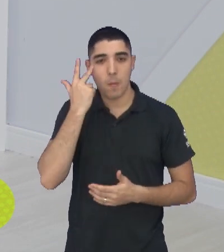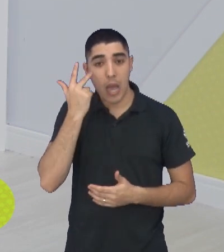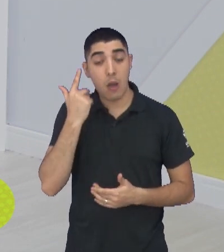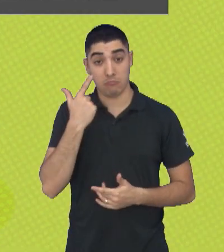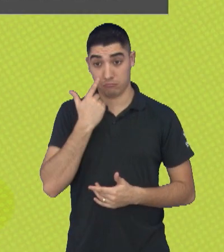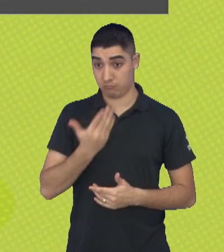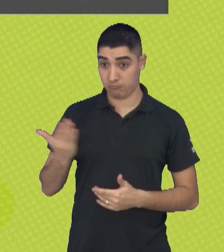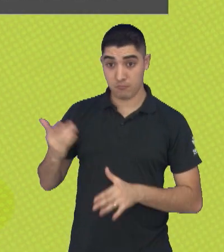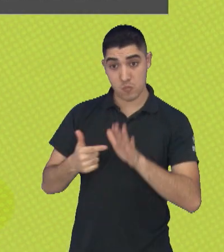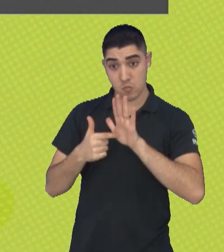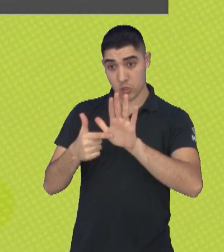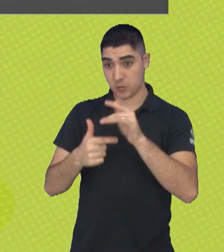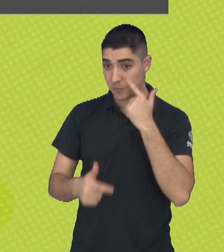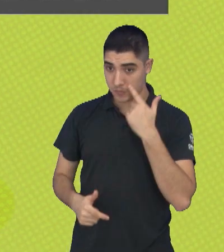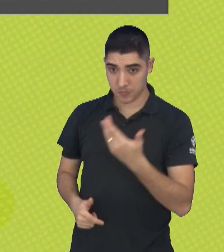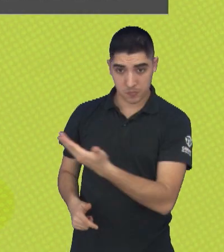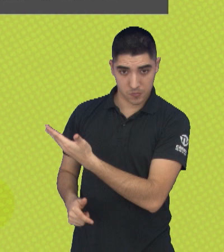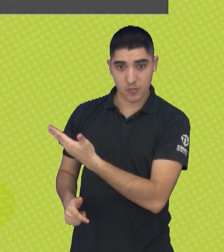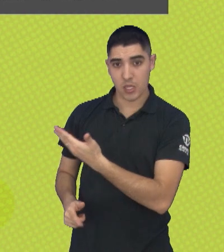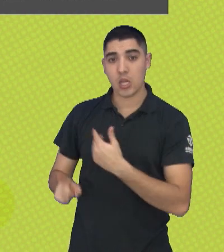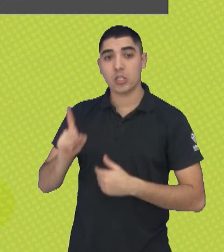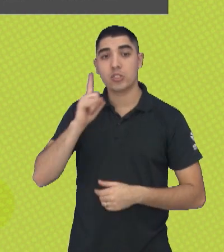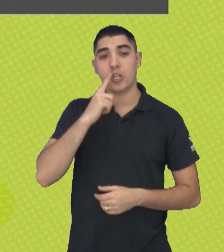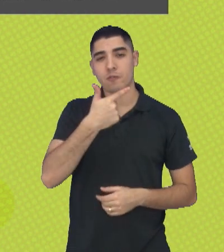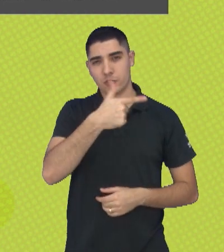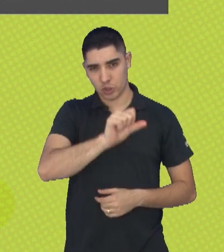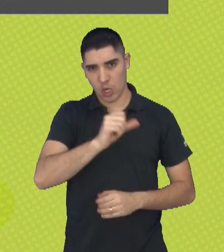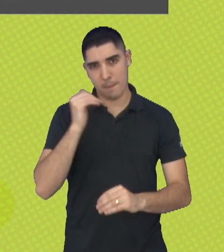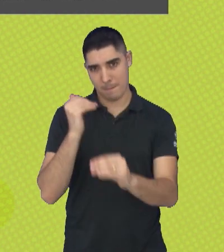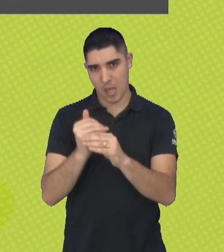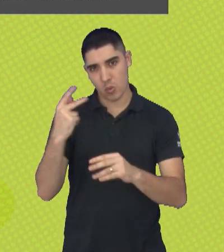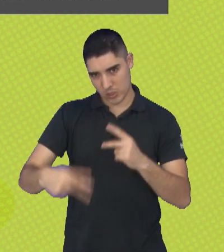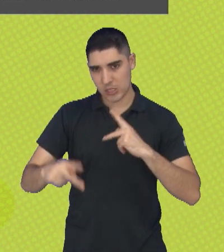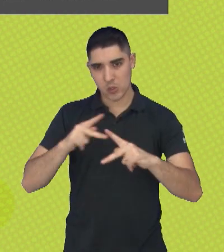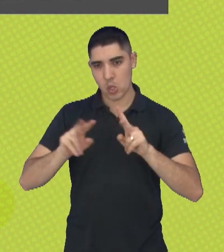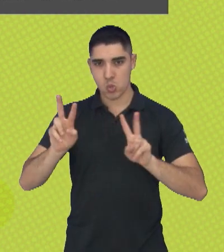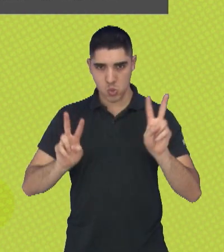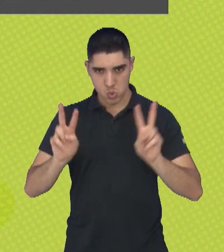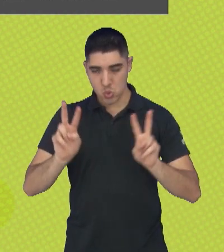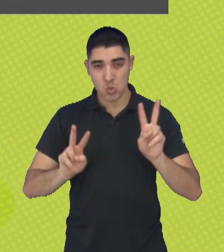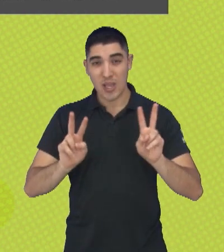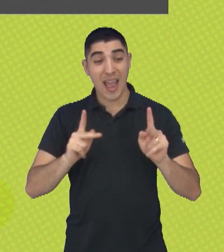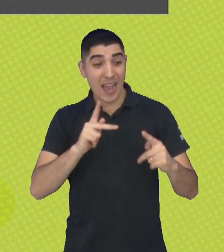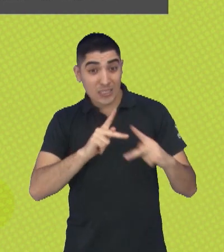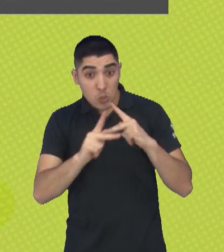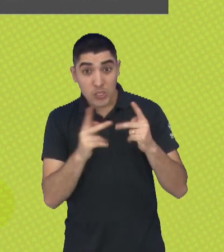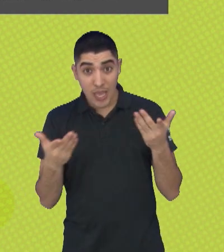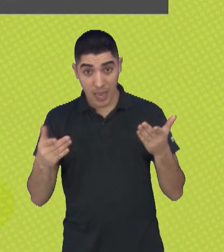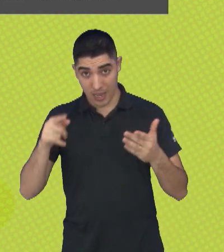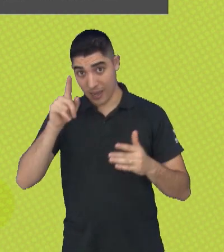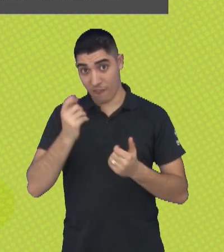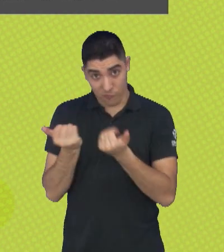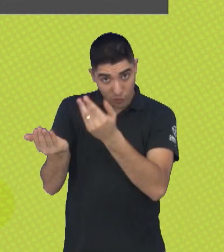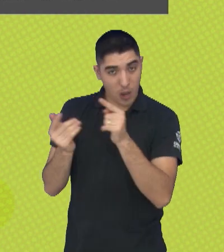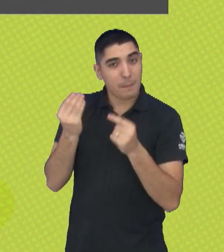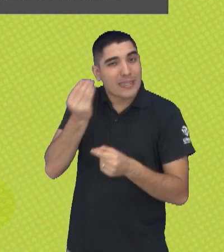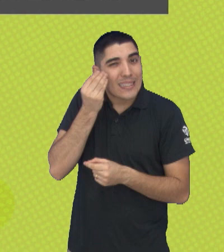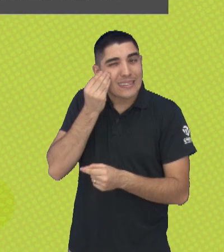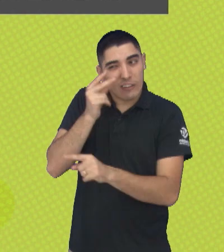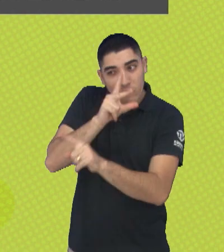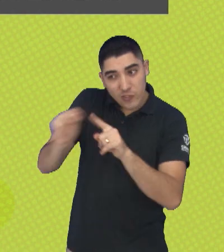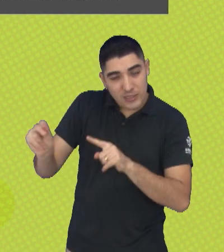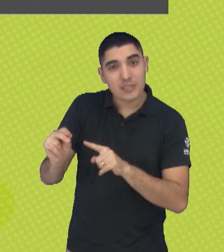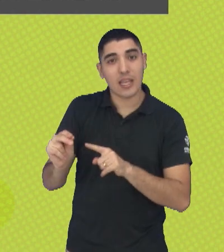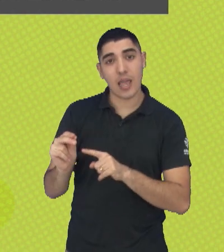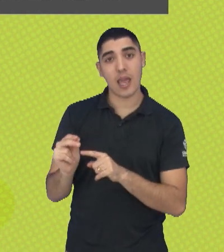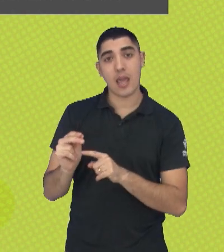em tela cheia só para a gente dar uma olhadinha. No dia 29 teve um empate em casa 2-2, São José precisava vencer no tempo normal ou na prorrogação para poder